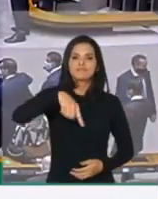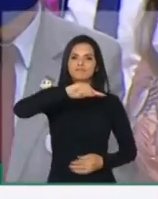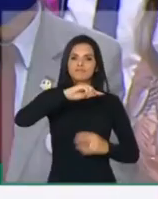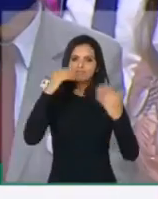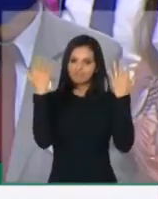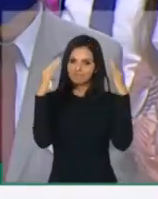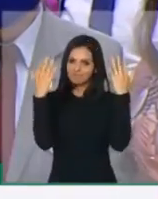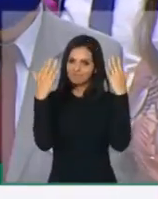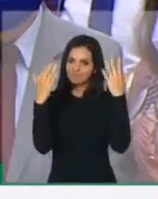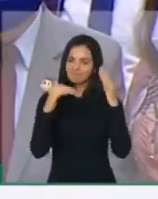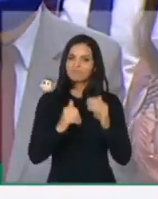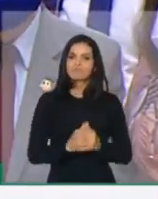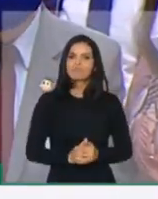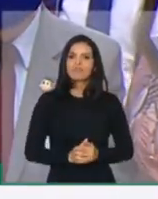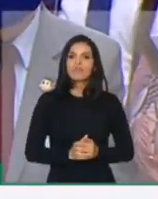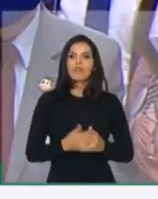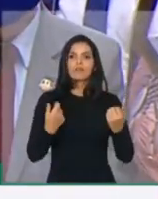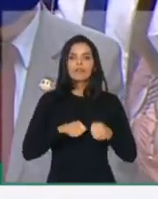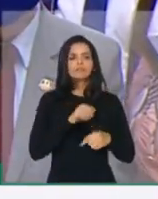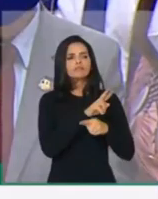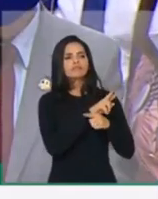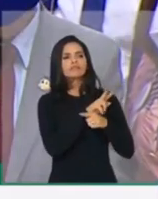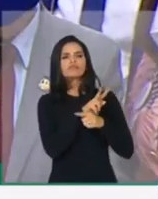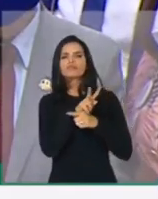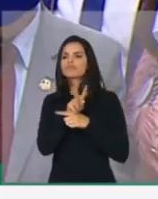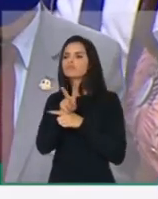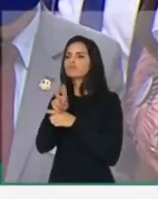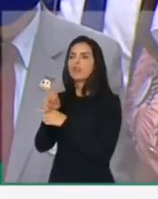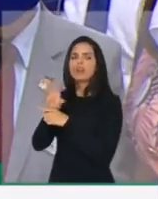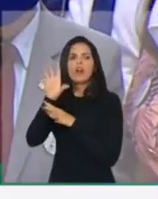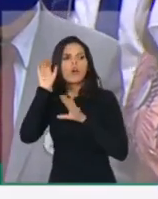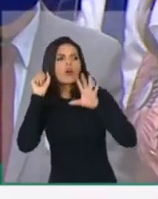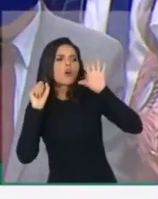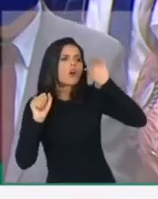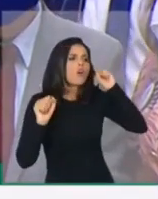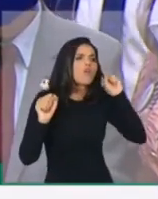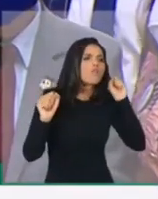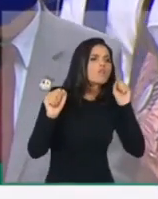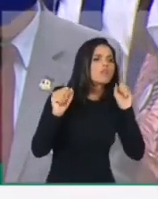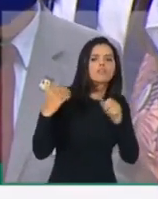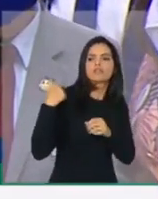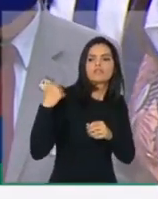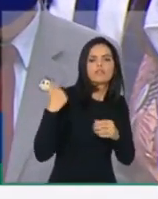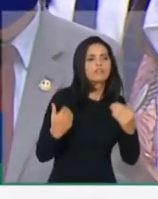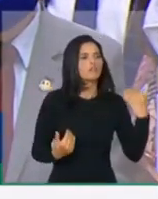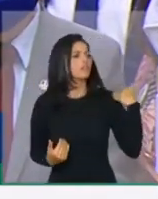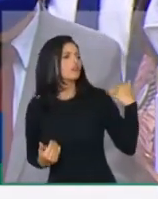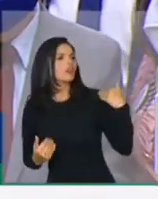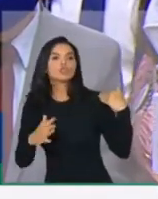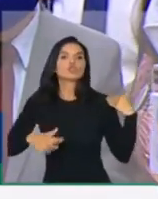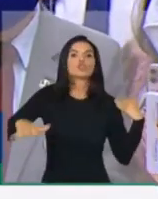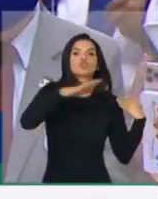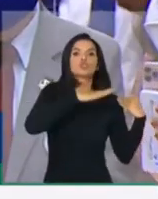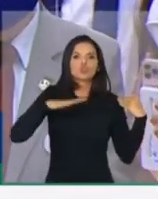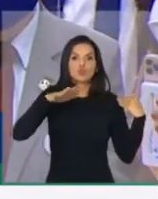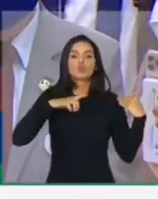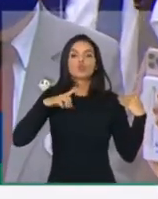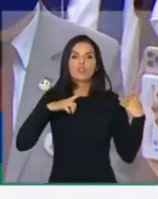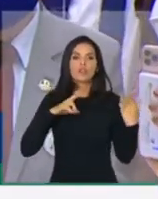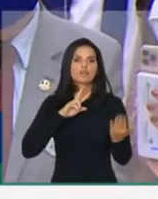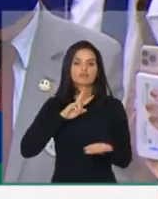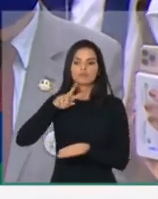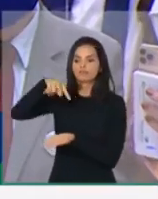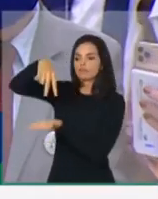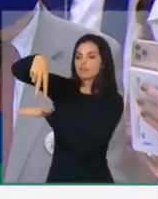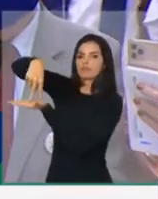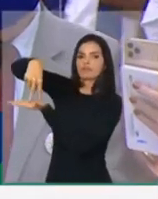Tem de olhar e ouvir todos os lados. Há duas tribunas, uma à esquerda